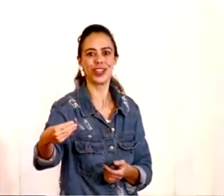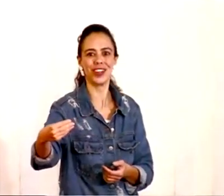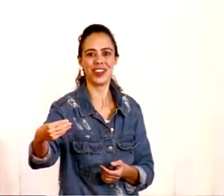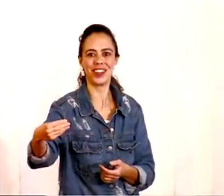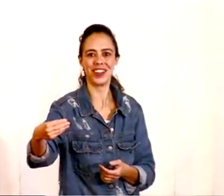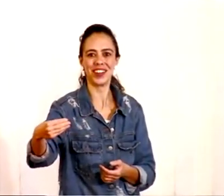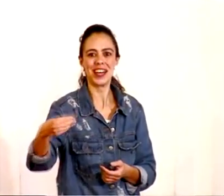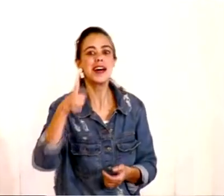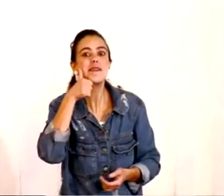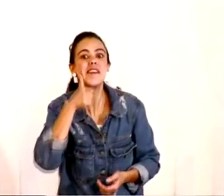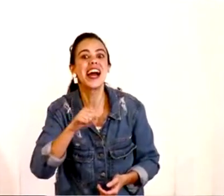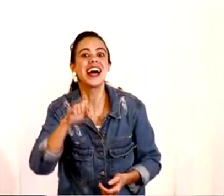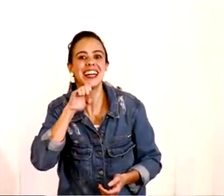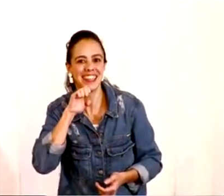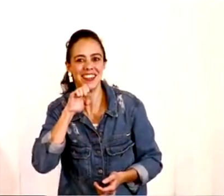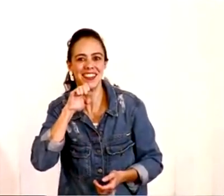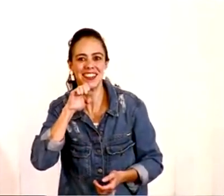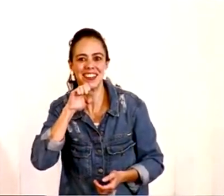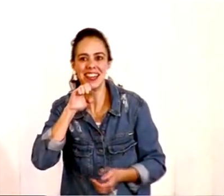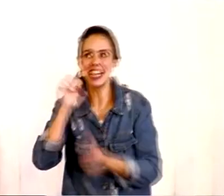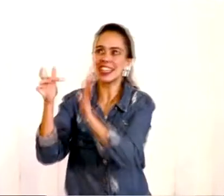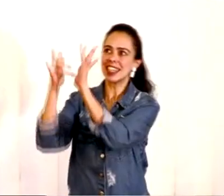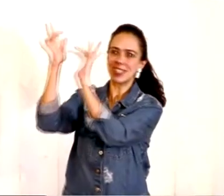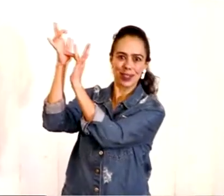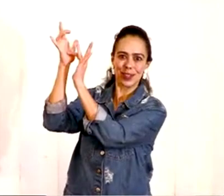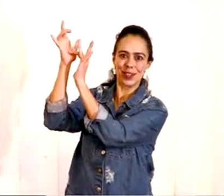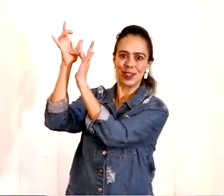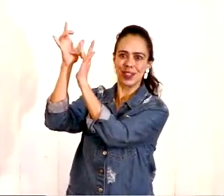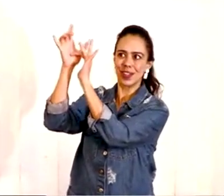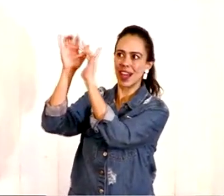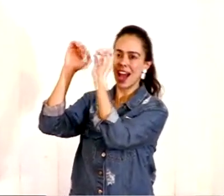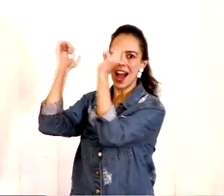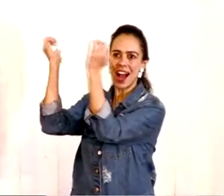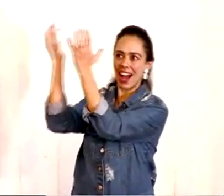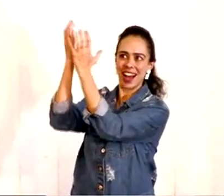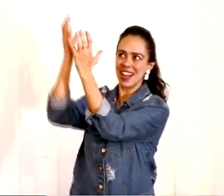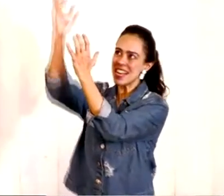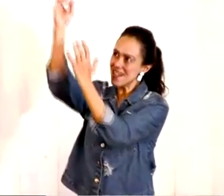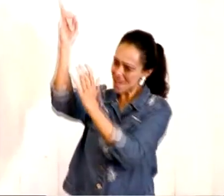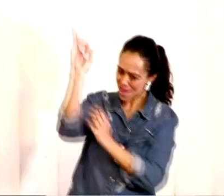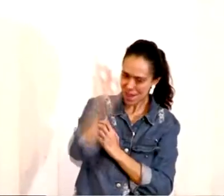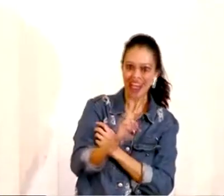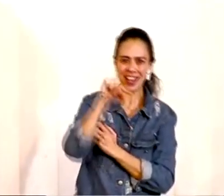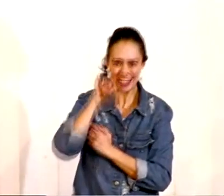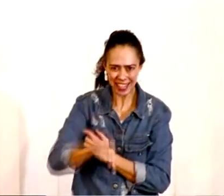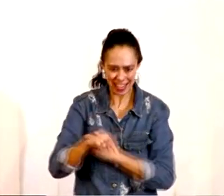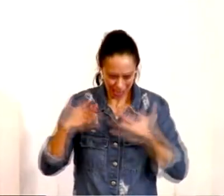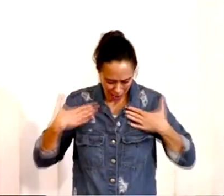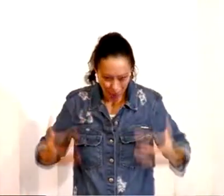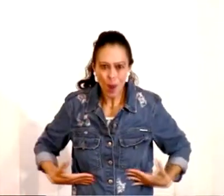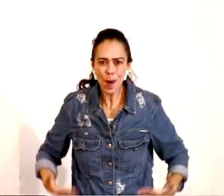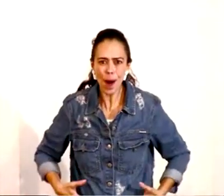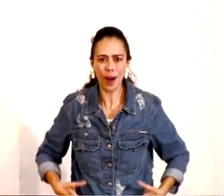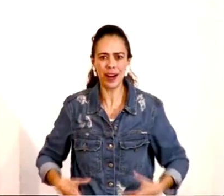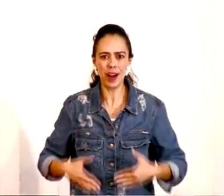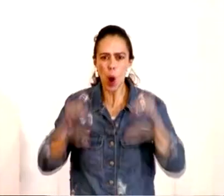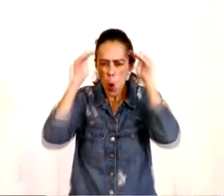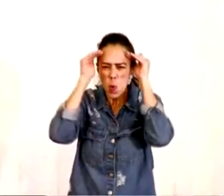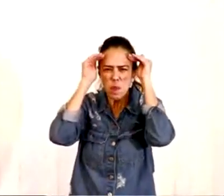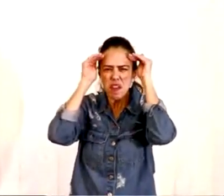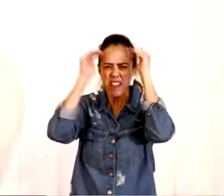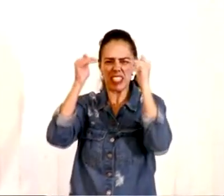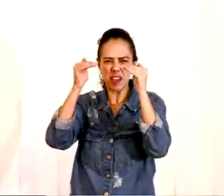forma humana, para que na forma divina e humana, Ele pudesse nos substituir na cruz, pagando a nossa